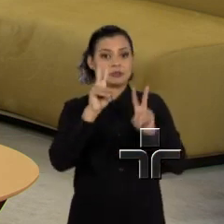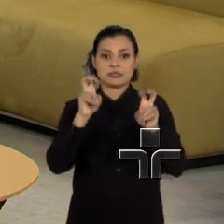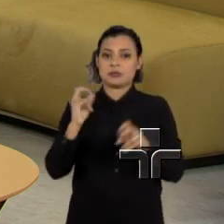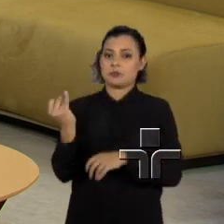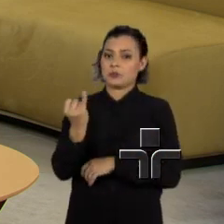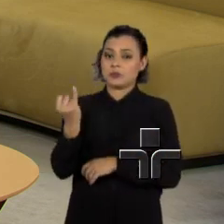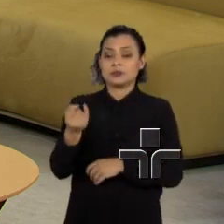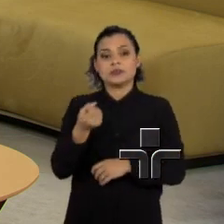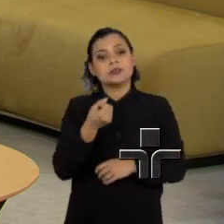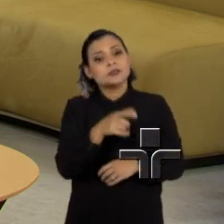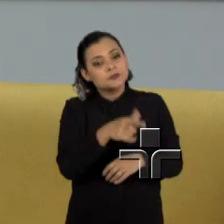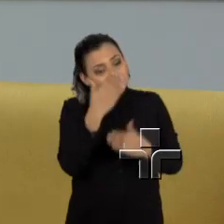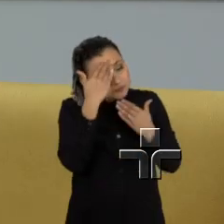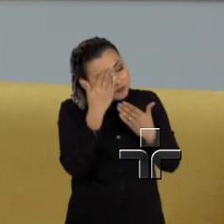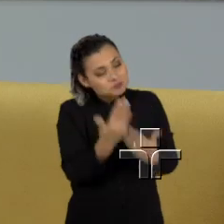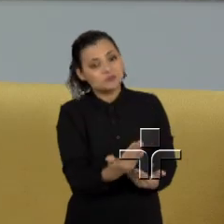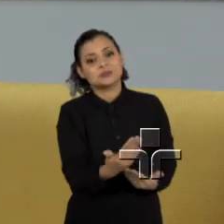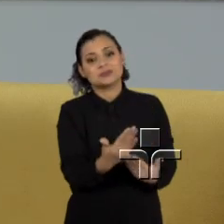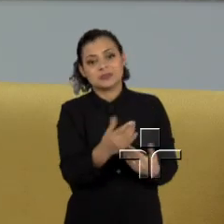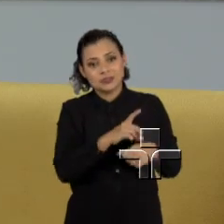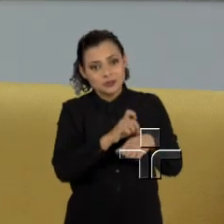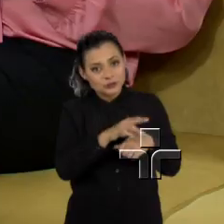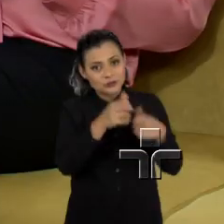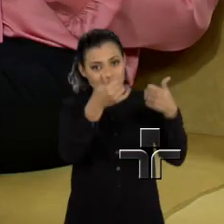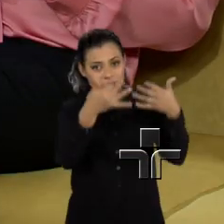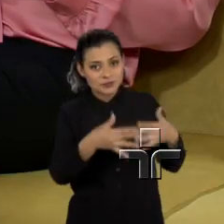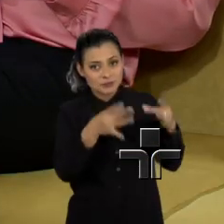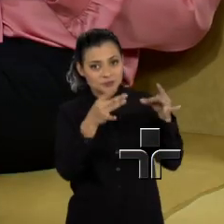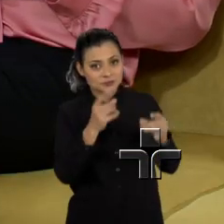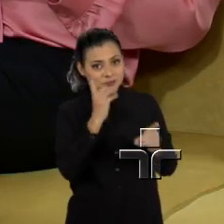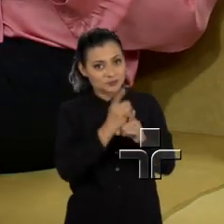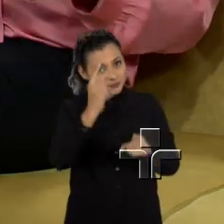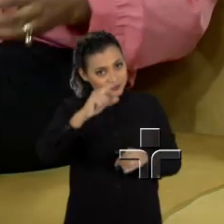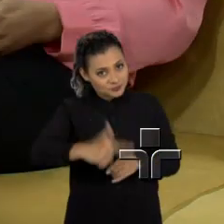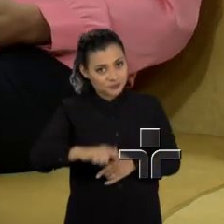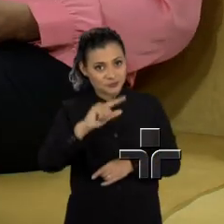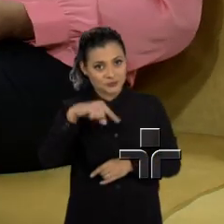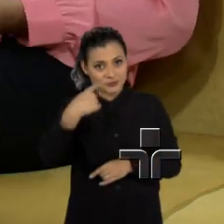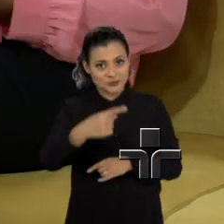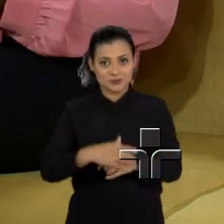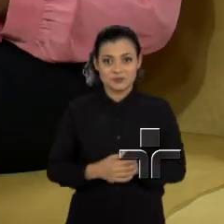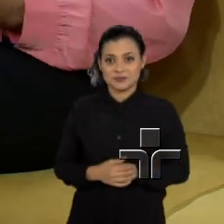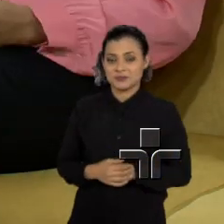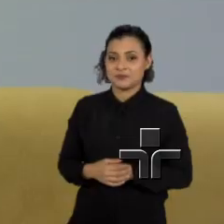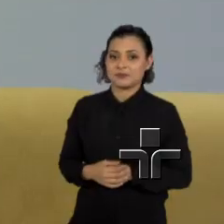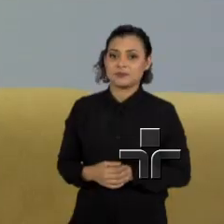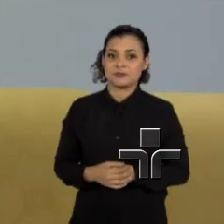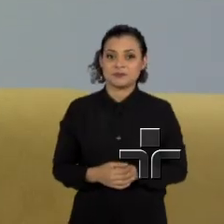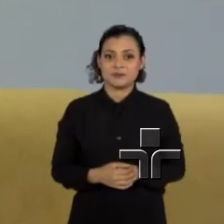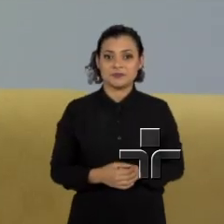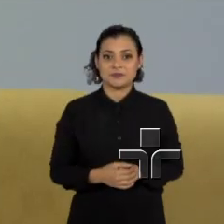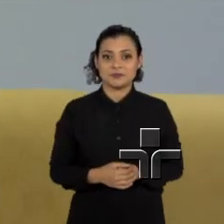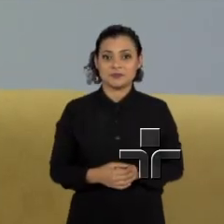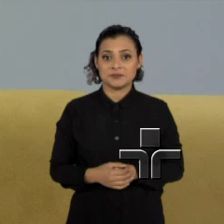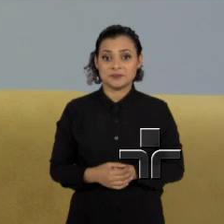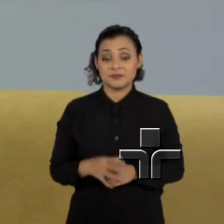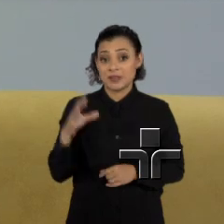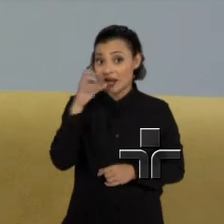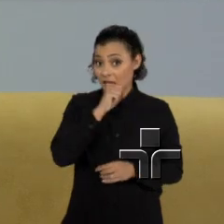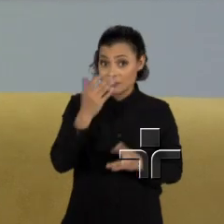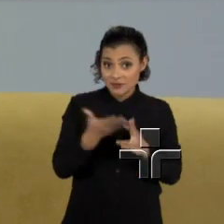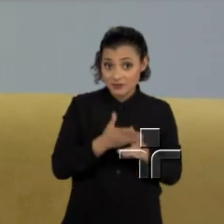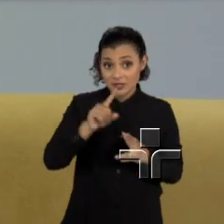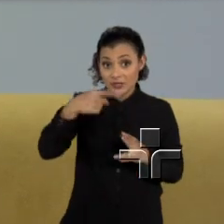fundamental. Doutora, muito obrigada. Eu que agradeço. Pelos esclarecimentos e até a próxima. Até a próxima. Obrigada pela atenção. Rápido intervalo,